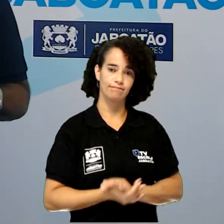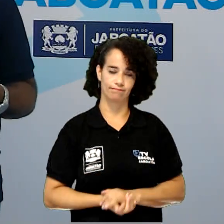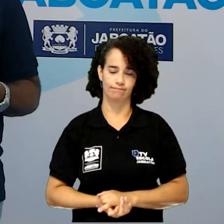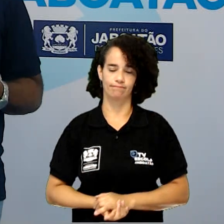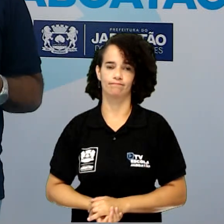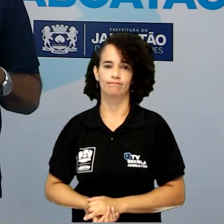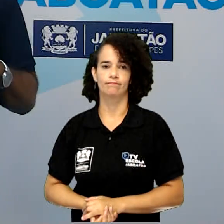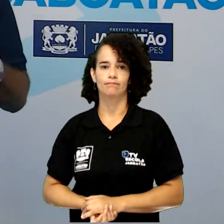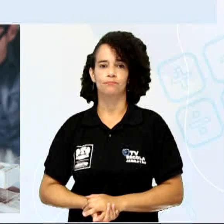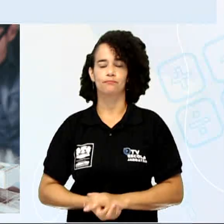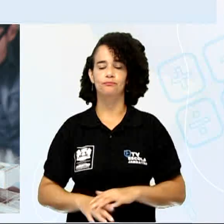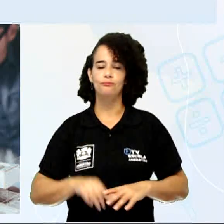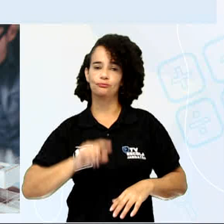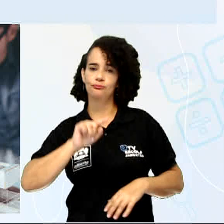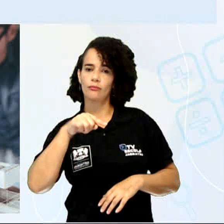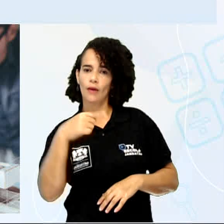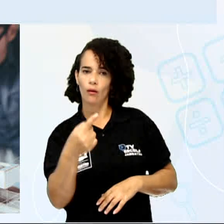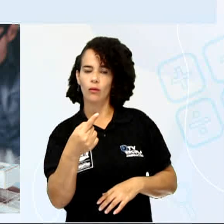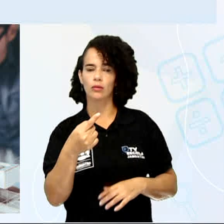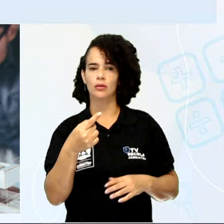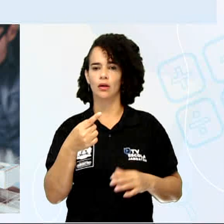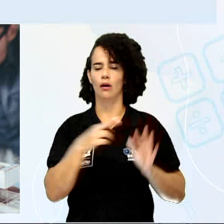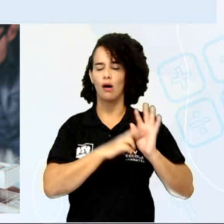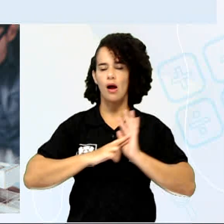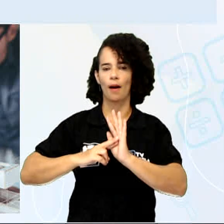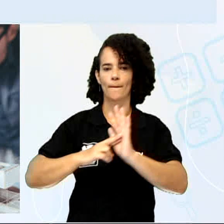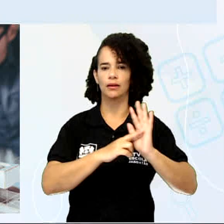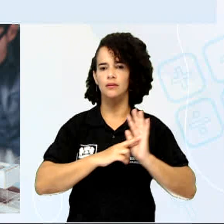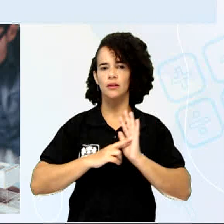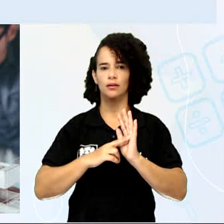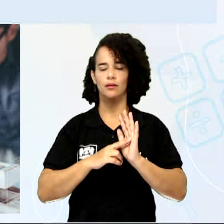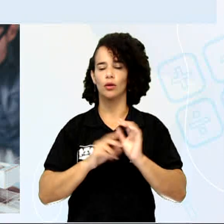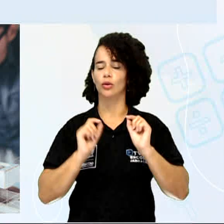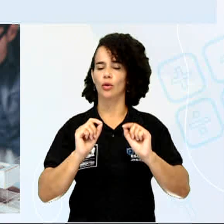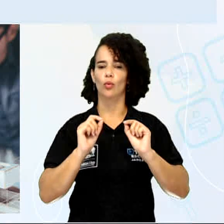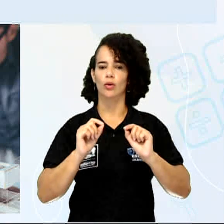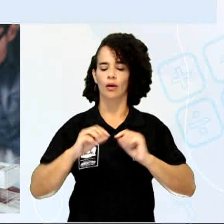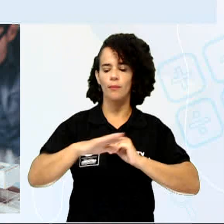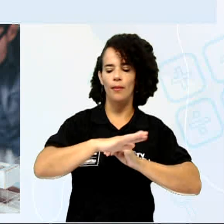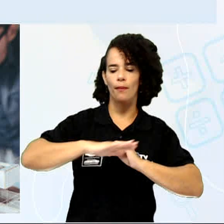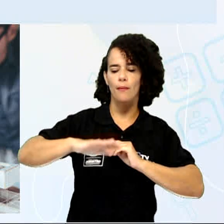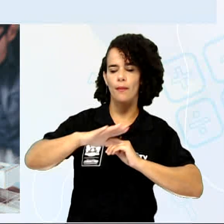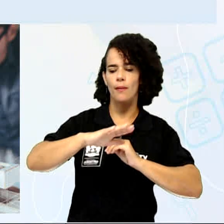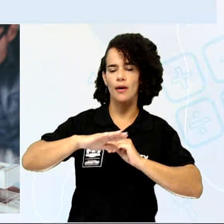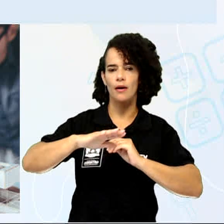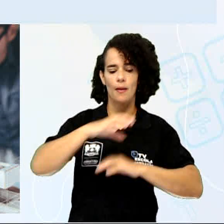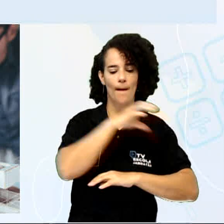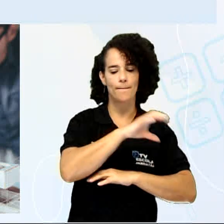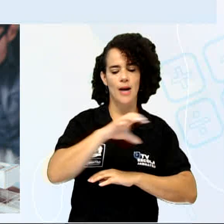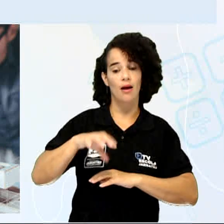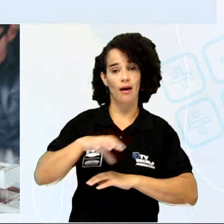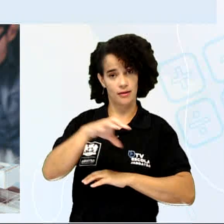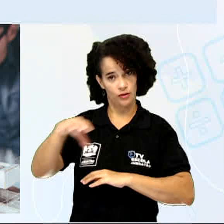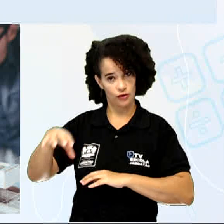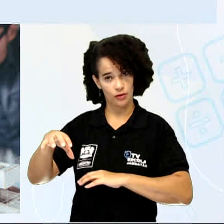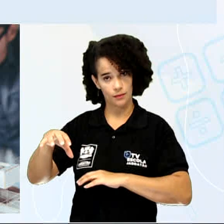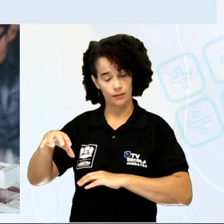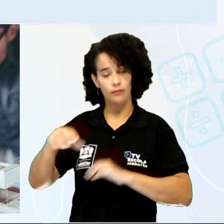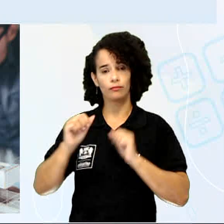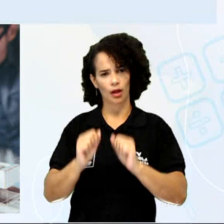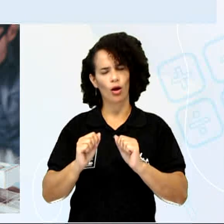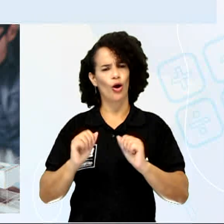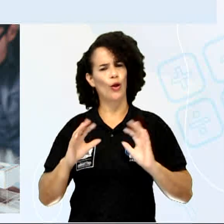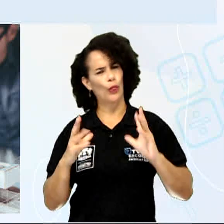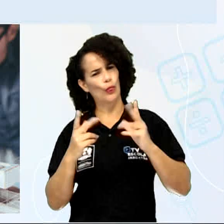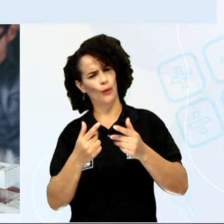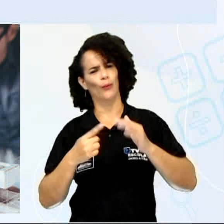beleza? Uma outra representação são as maquetes. Maquete, você deve ter ouvido falar, né? Toda feira de